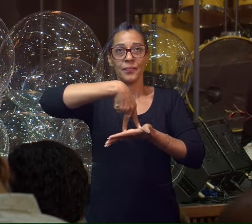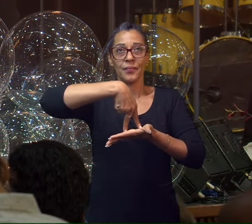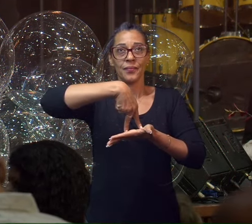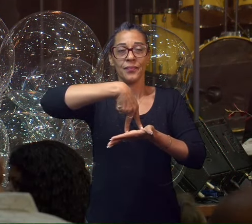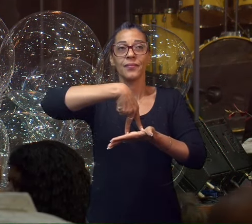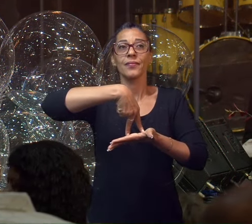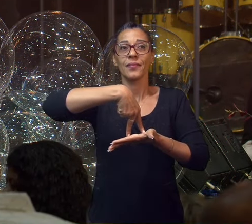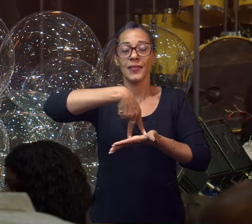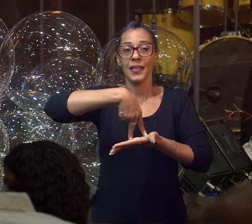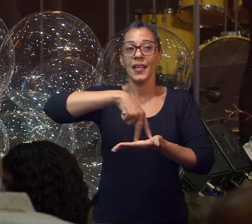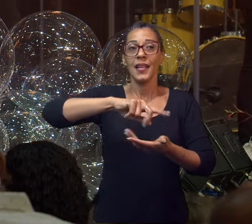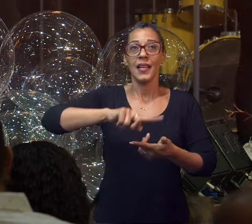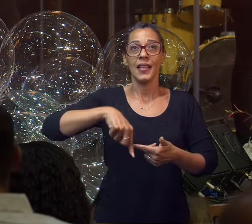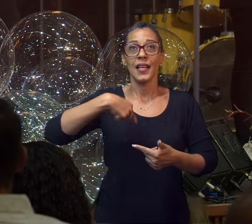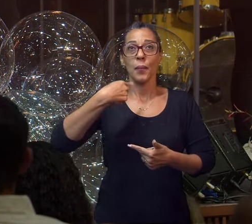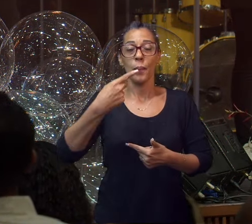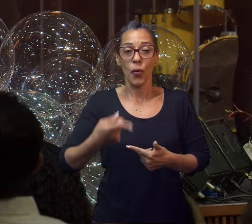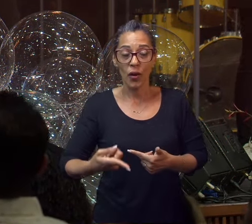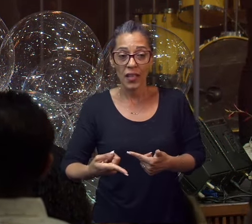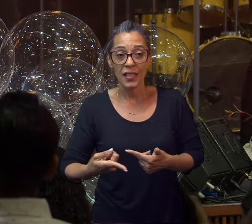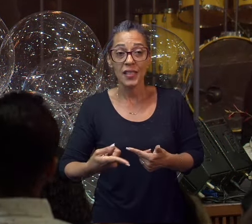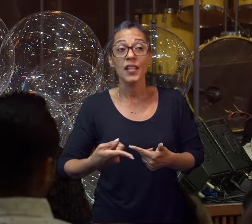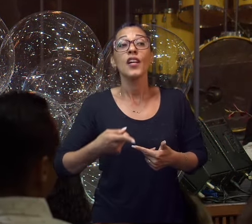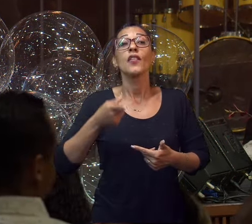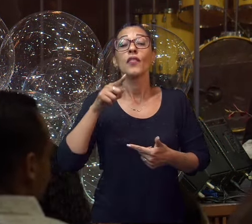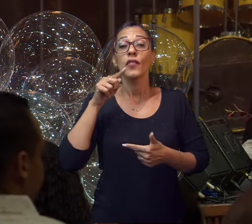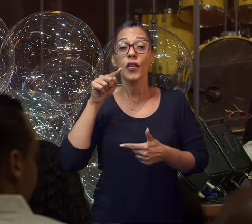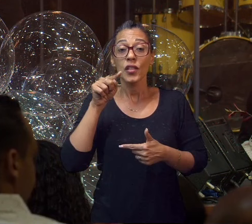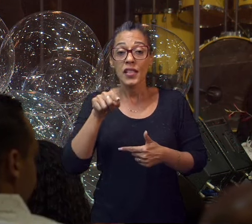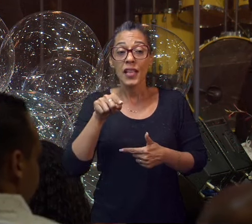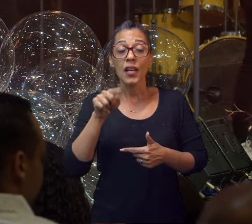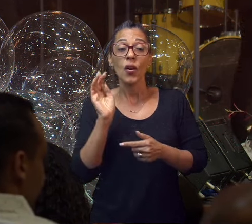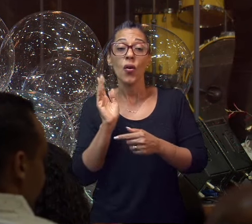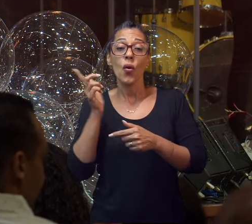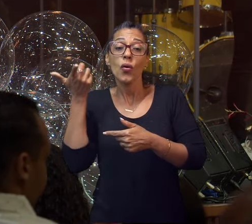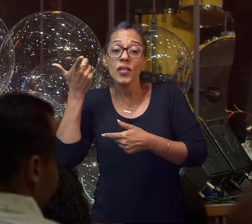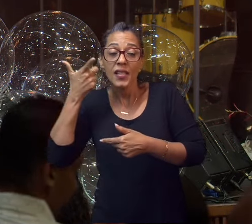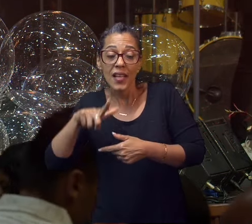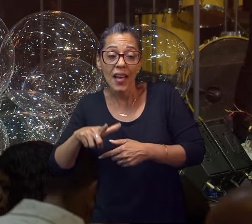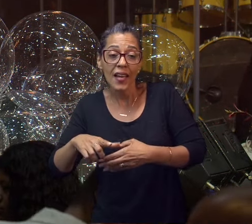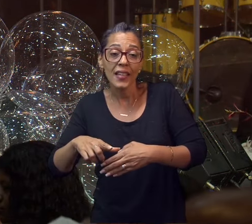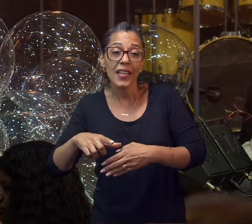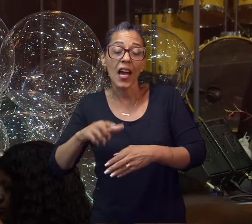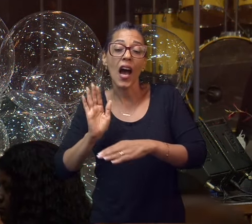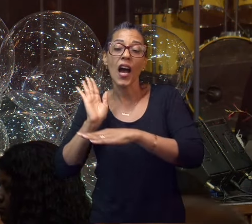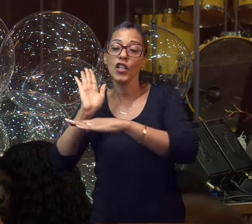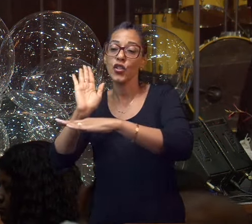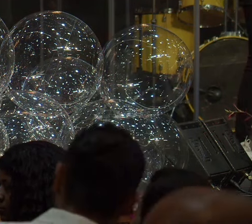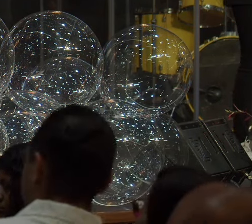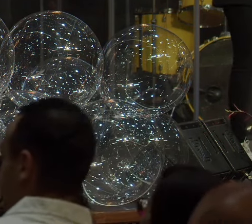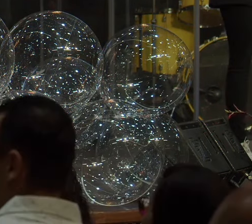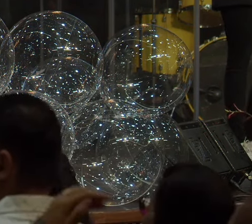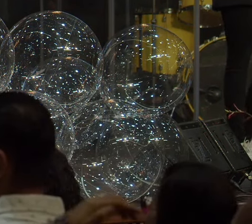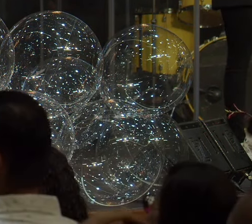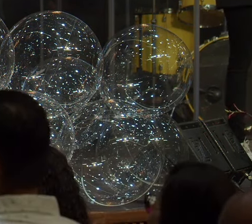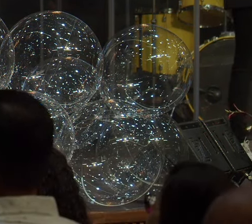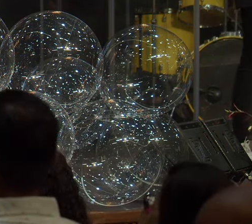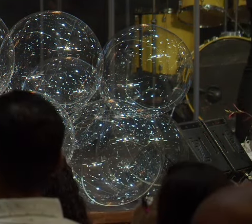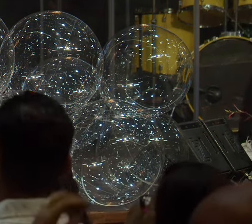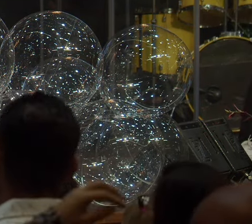tem autoridade para levantar alguém quando você se levanta além de ganhar autoridade para levantar alguém